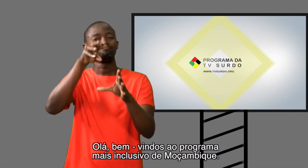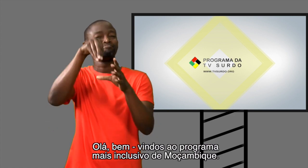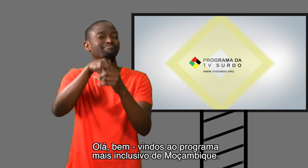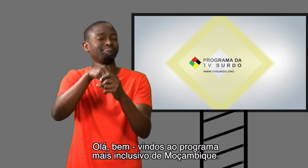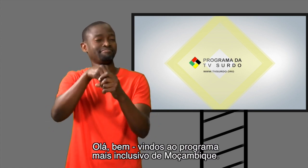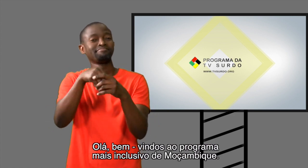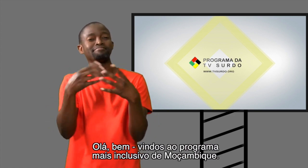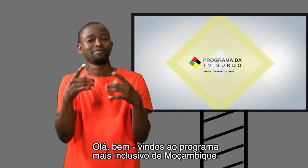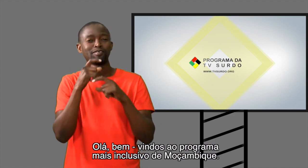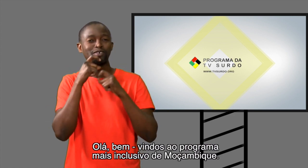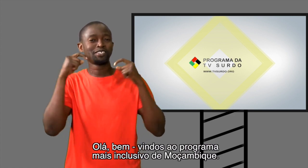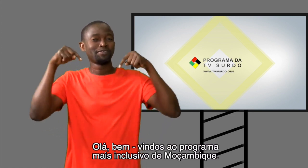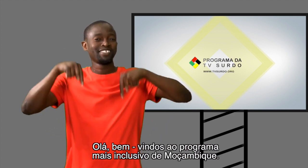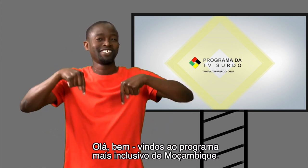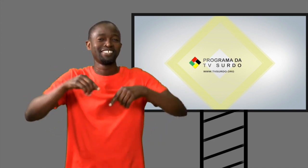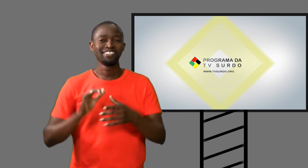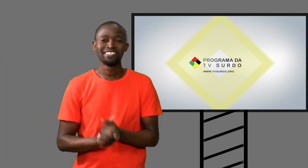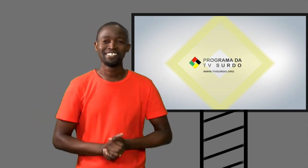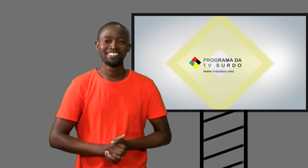inclusivo de Moçambique.